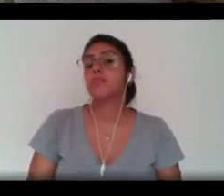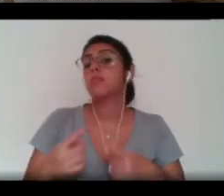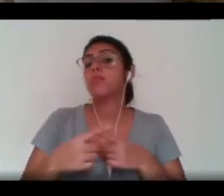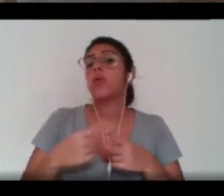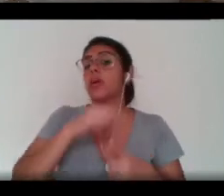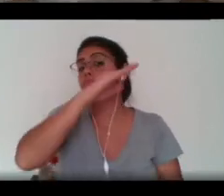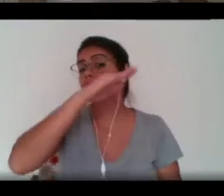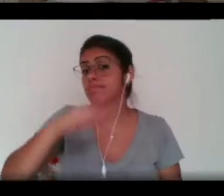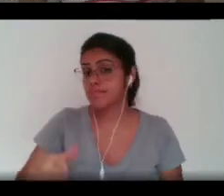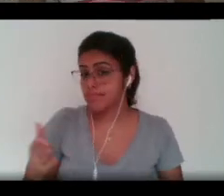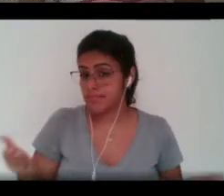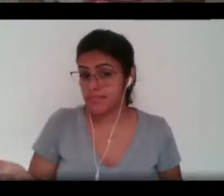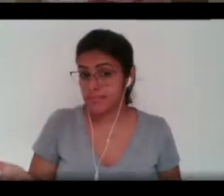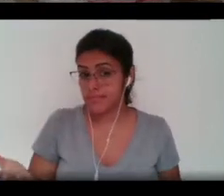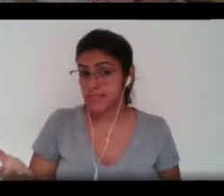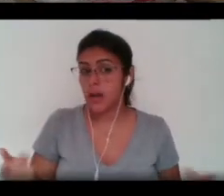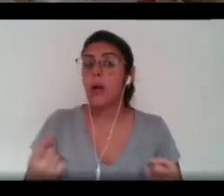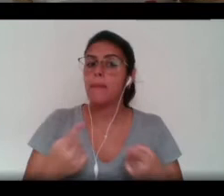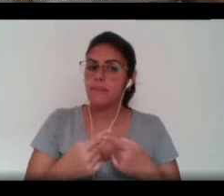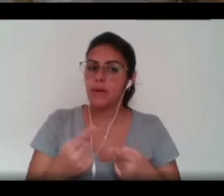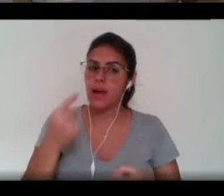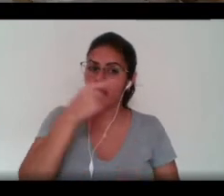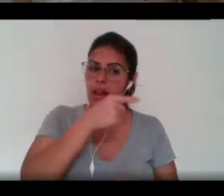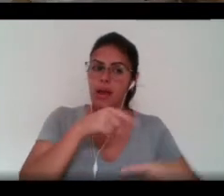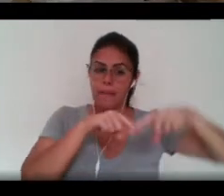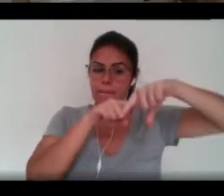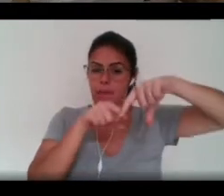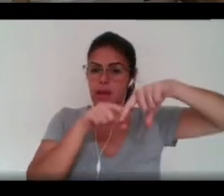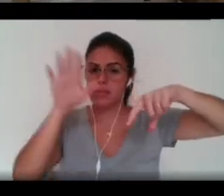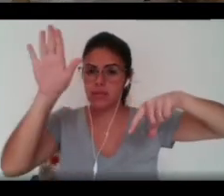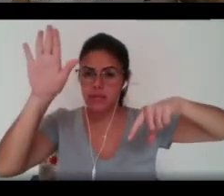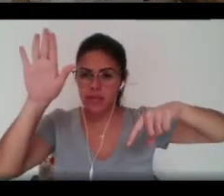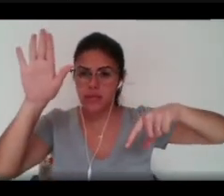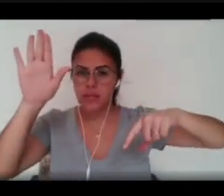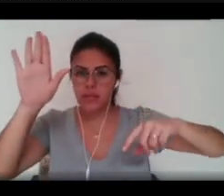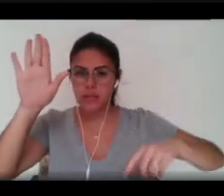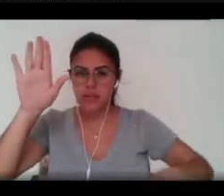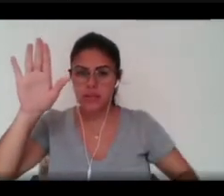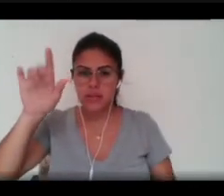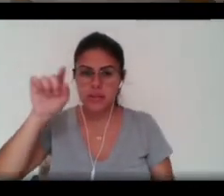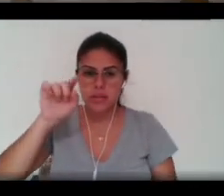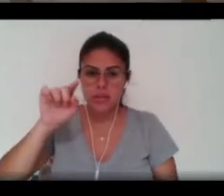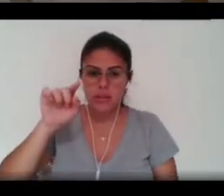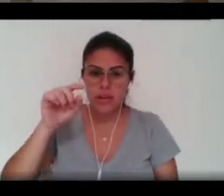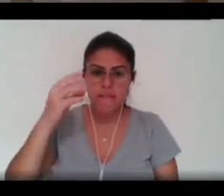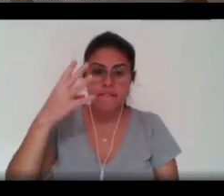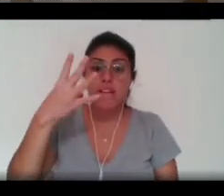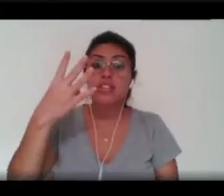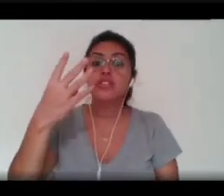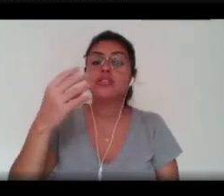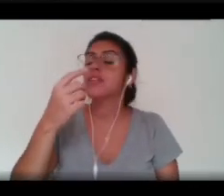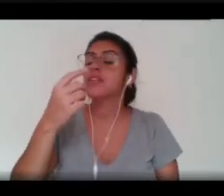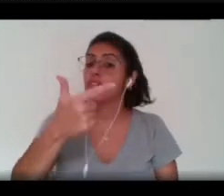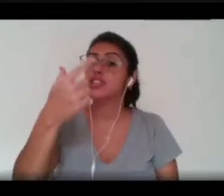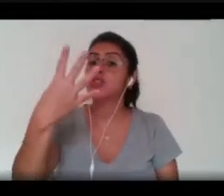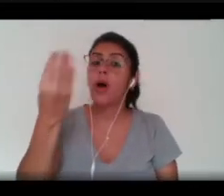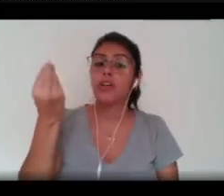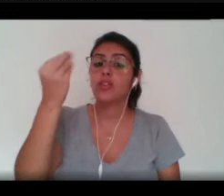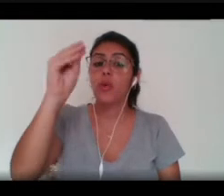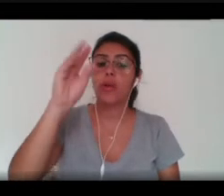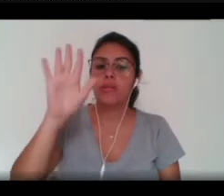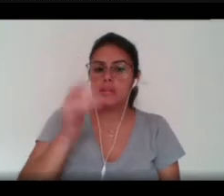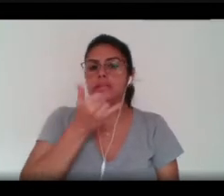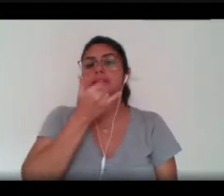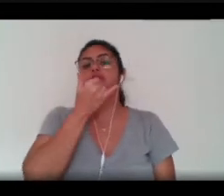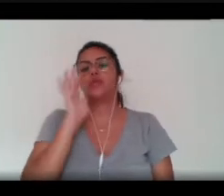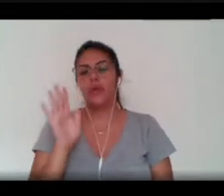reta. Por quê? Né? Isso aqui eu tenho uma parábola. Oi? Você escreveu 24 ali.